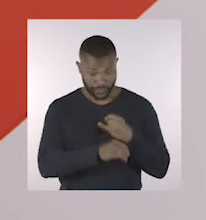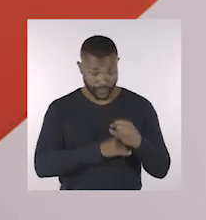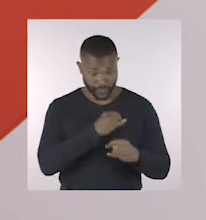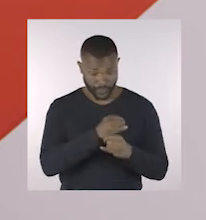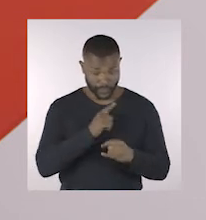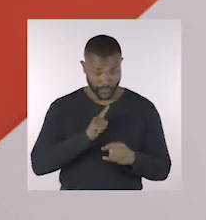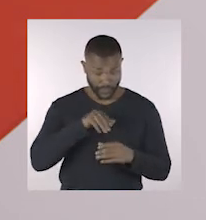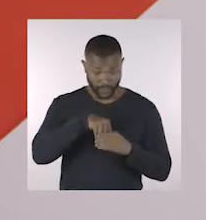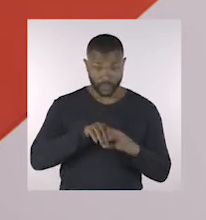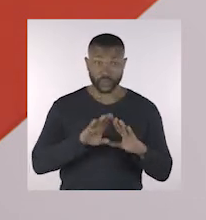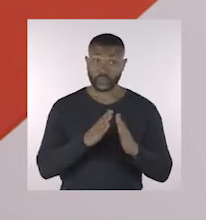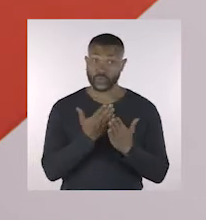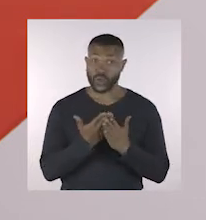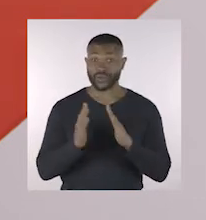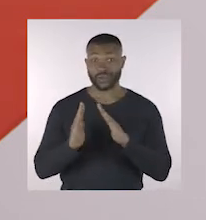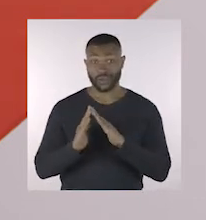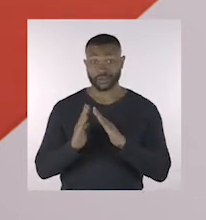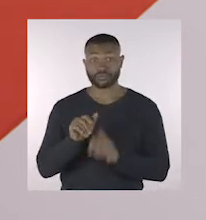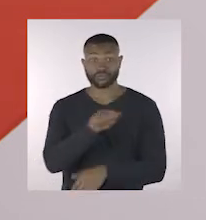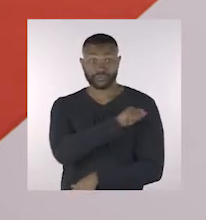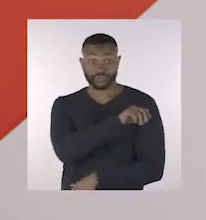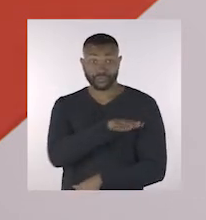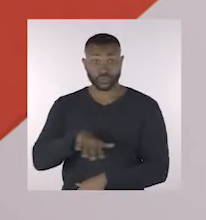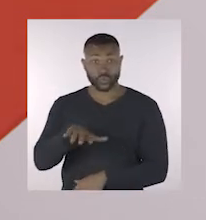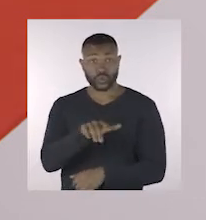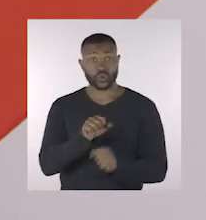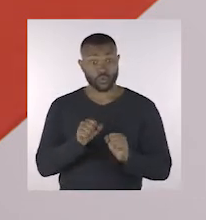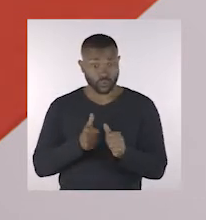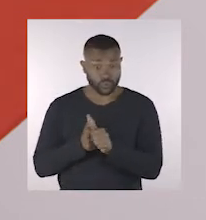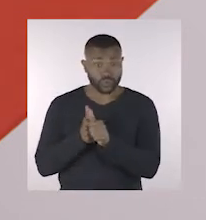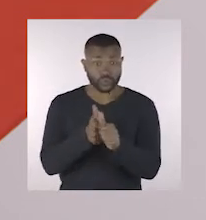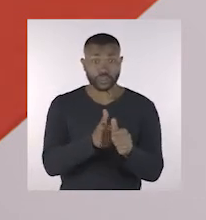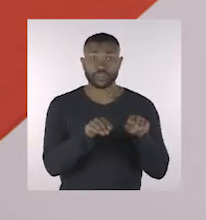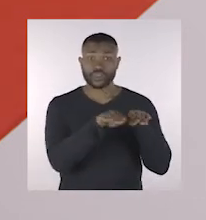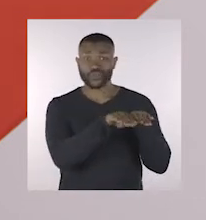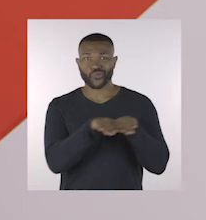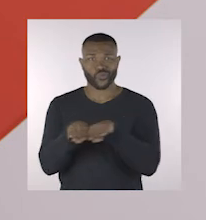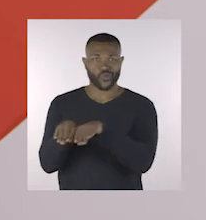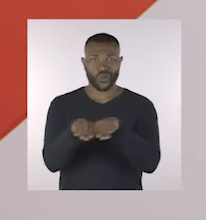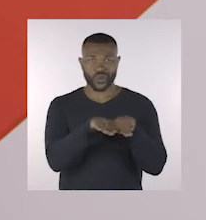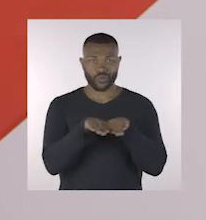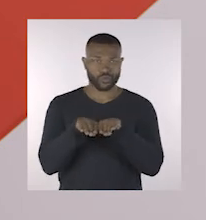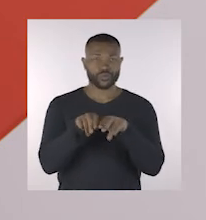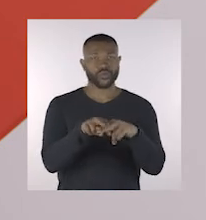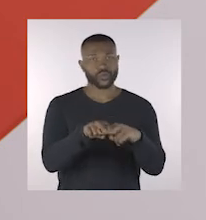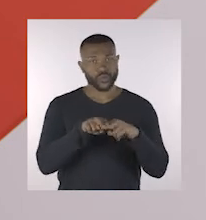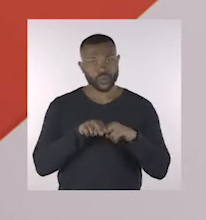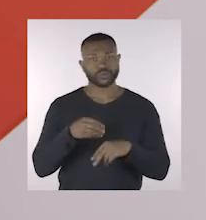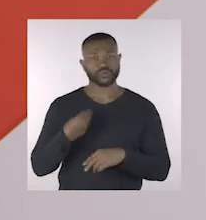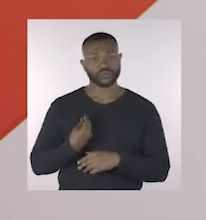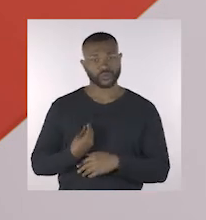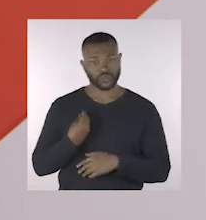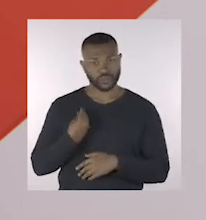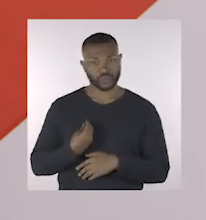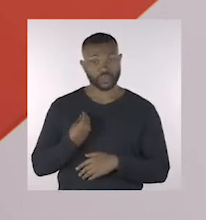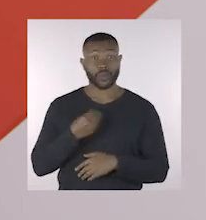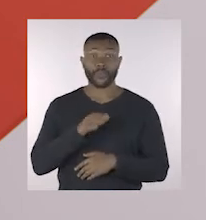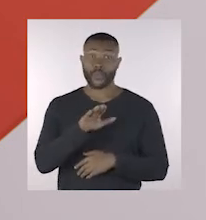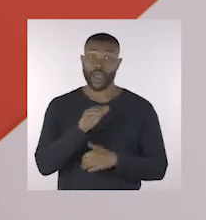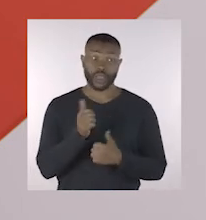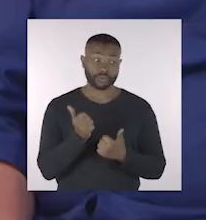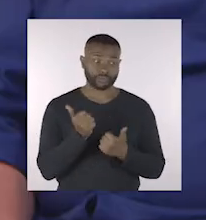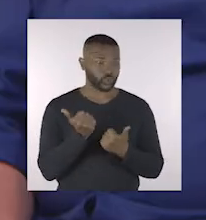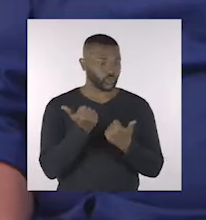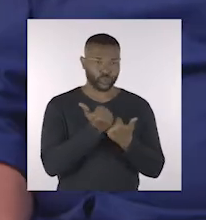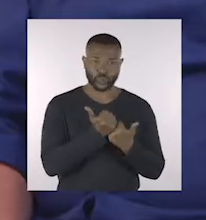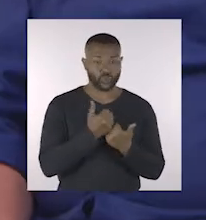nós vamos a internet nas escolas nas casas desses alunos para que todos possam acompanhar no mesmo nível então por isso que a presença é